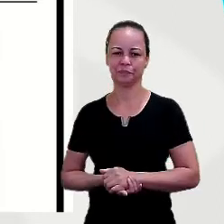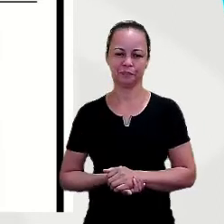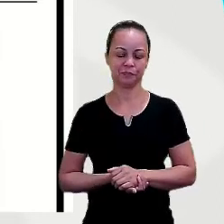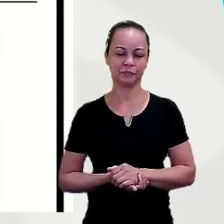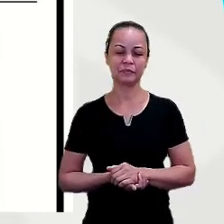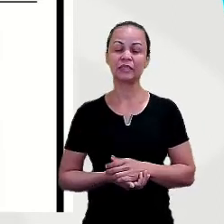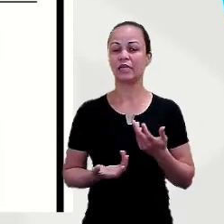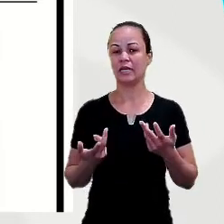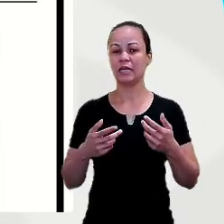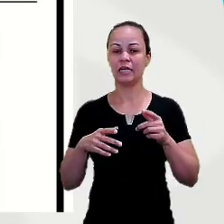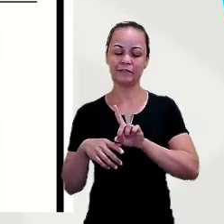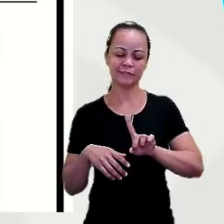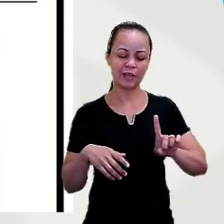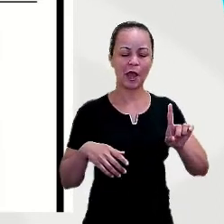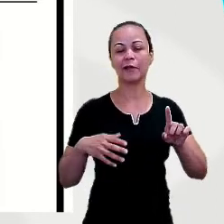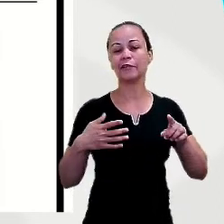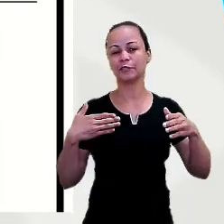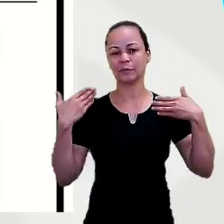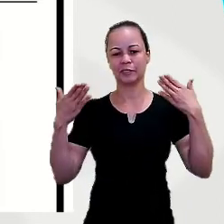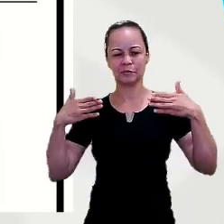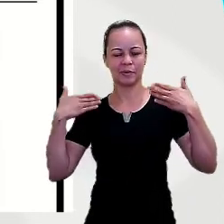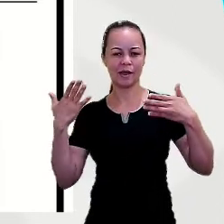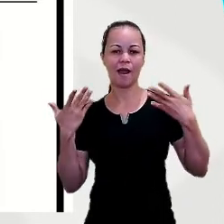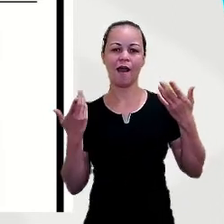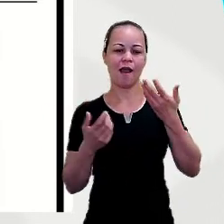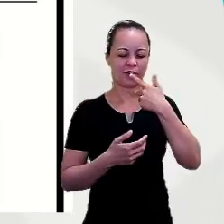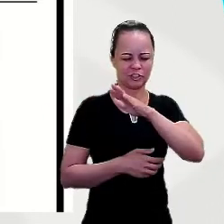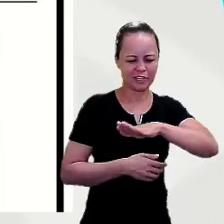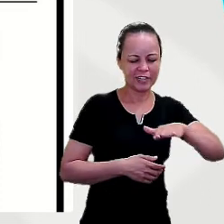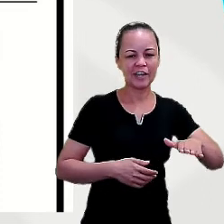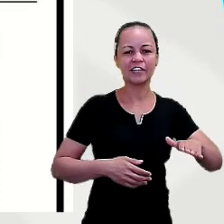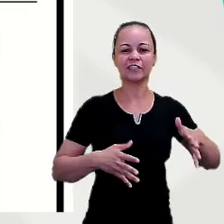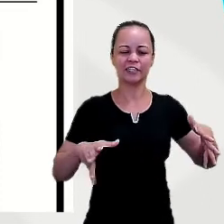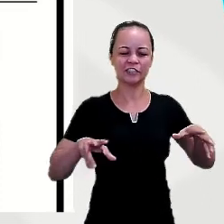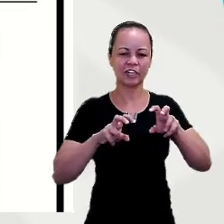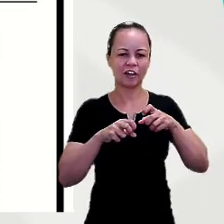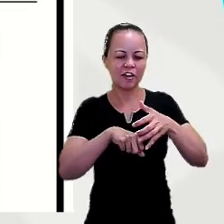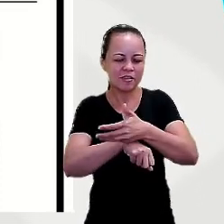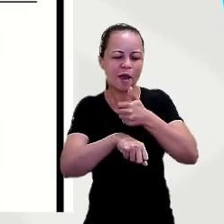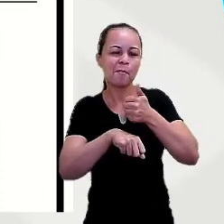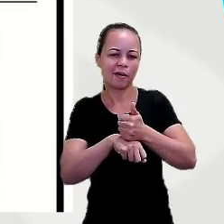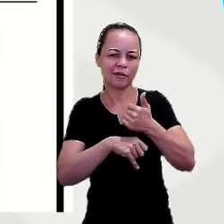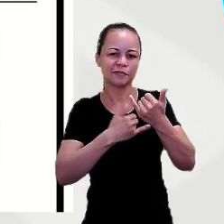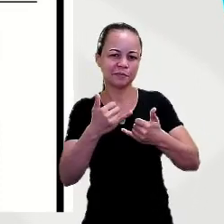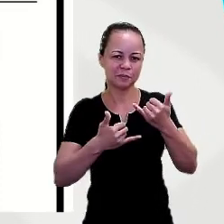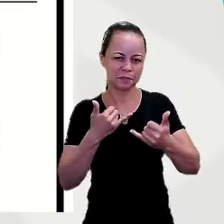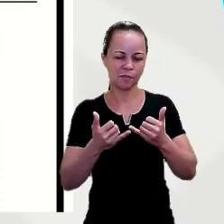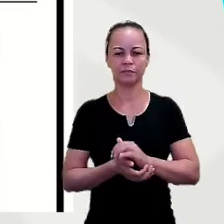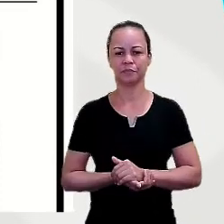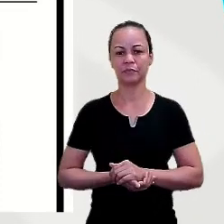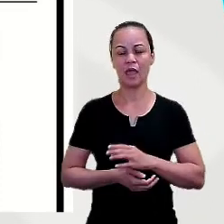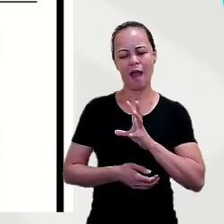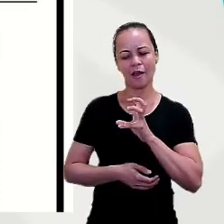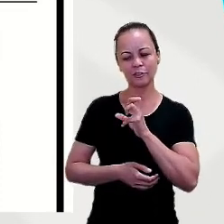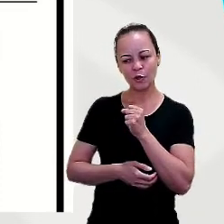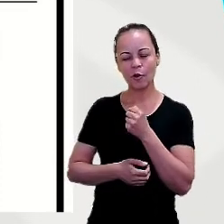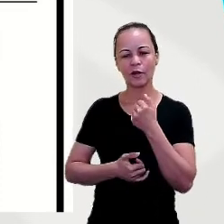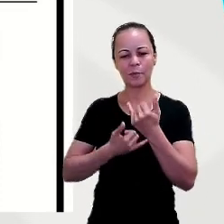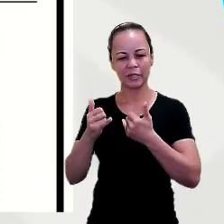saíram para animar a criançada que estava no parquinho da praça. Elas adoram brincar com o Totó.